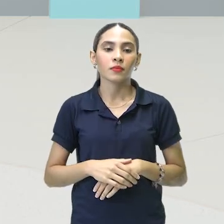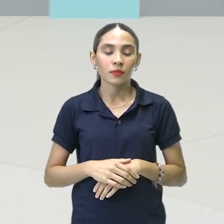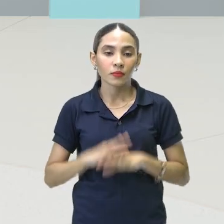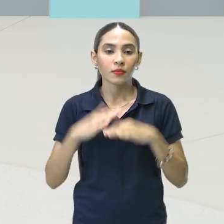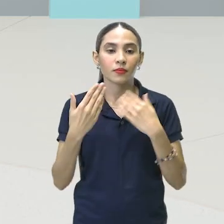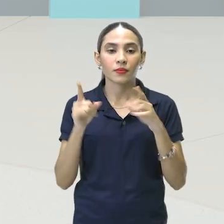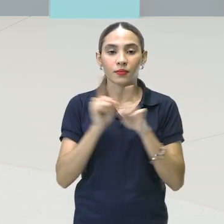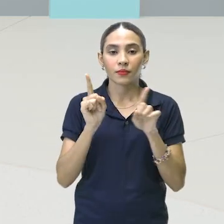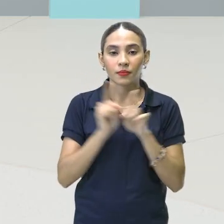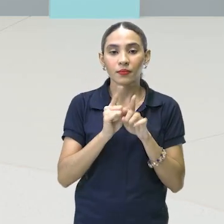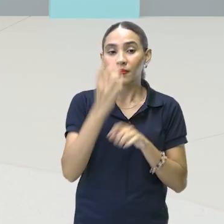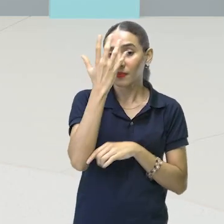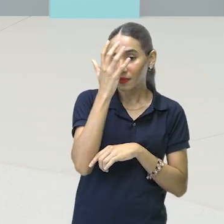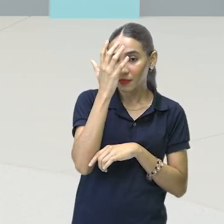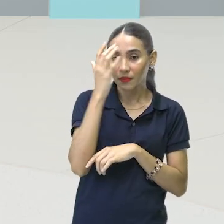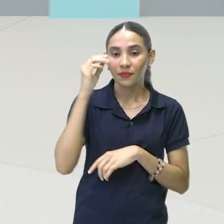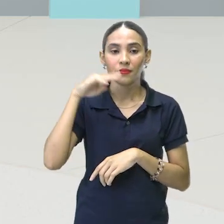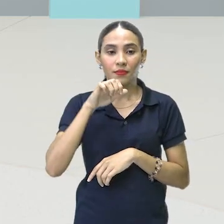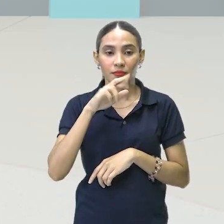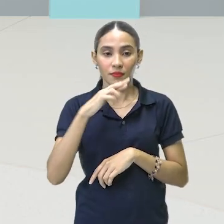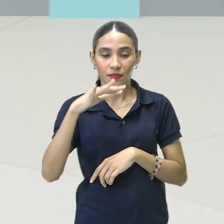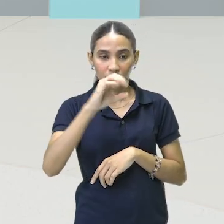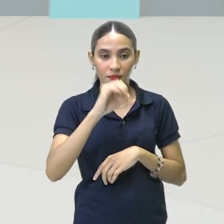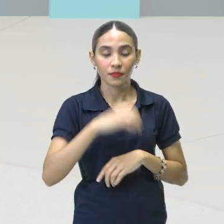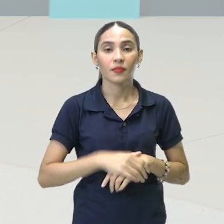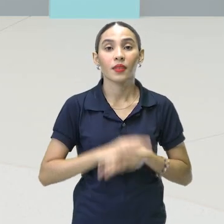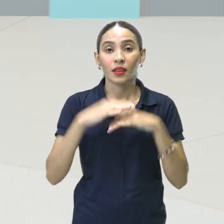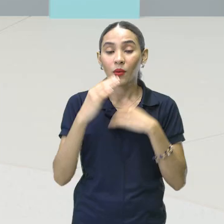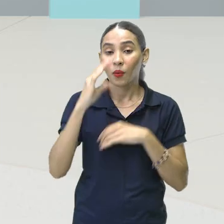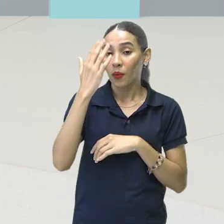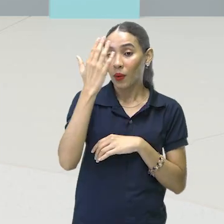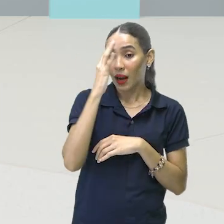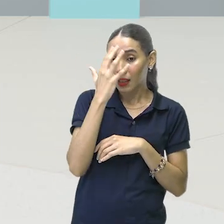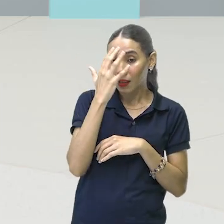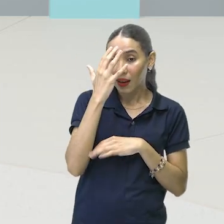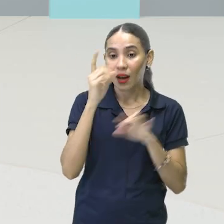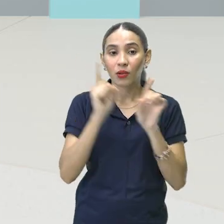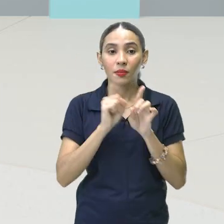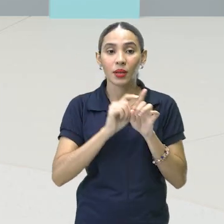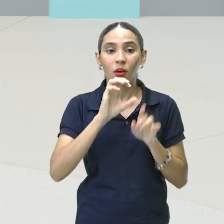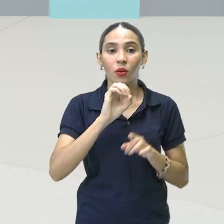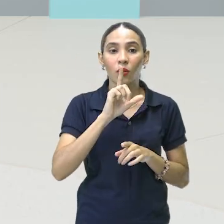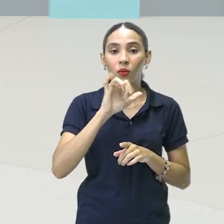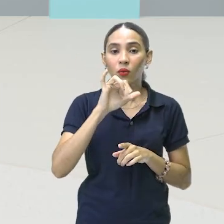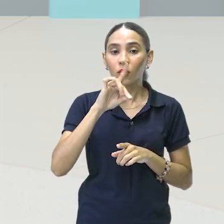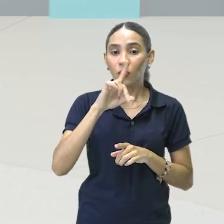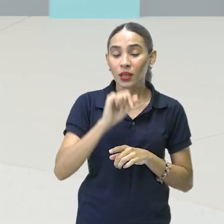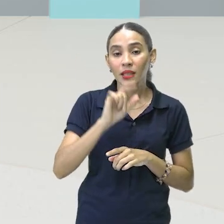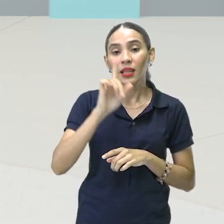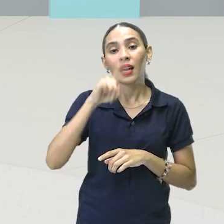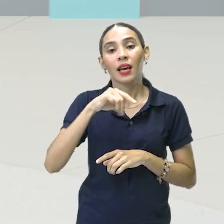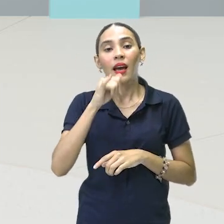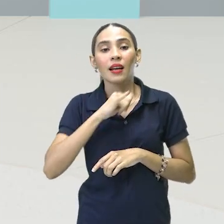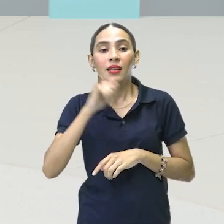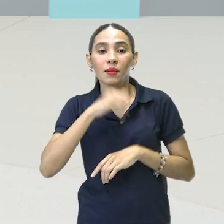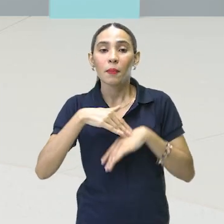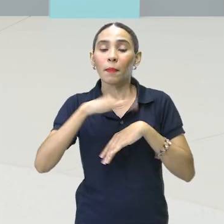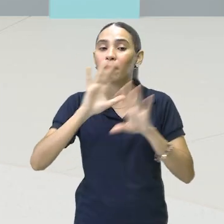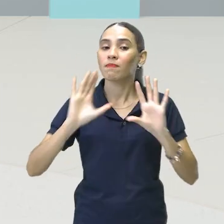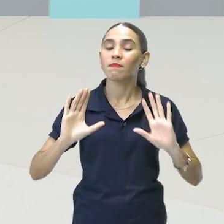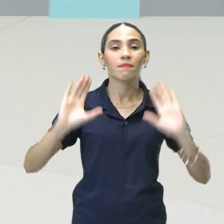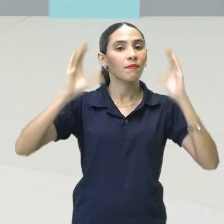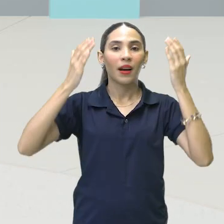Brasil, normalmente entre fevereiro e março. O Carnaval de Olinda, por exemplo, é uma